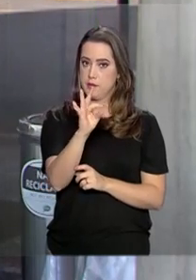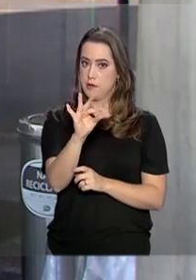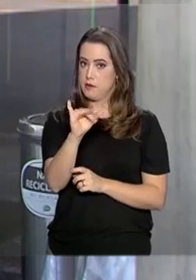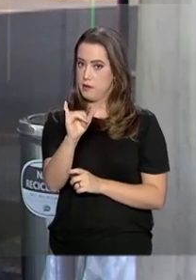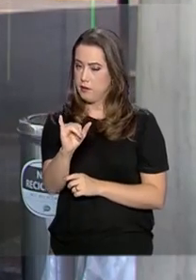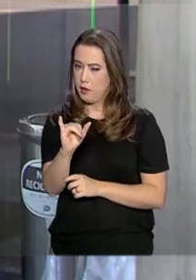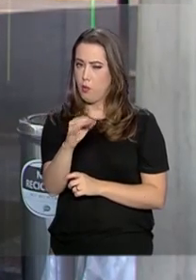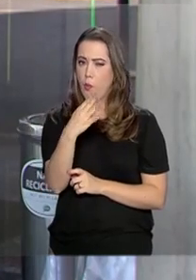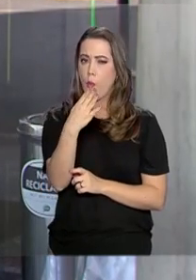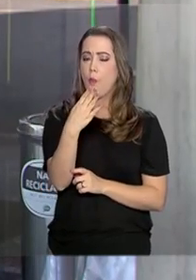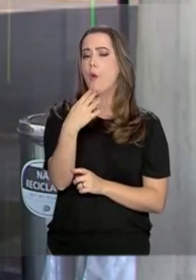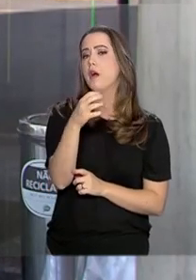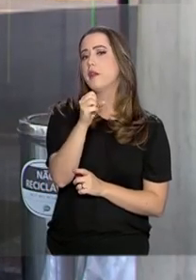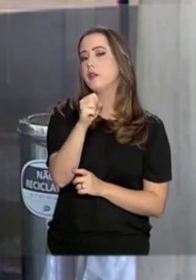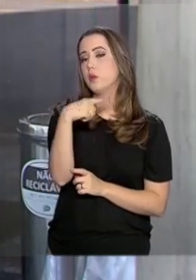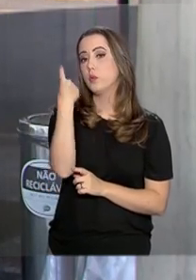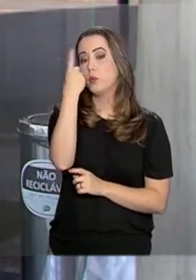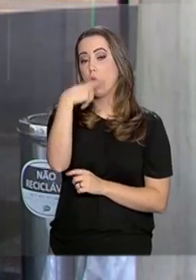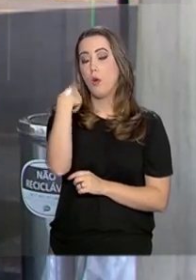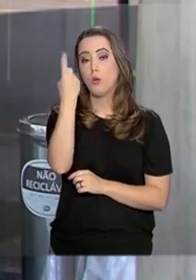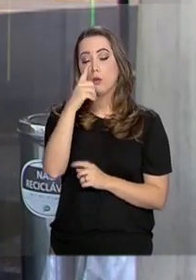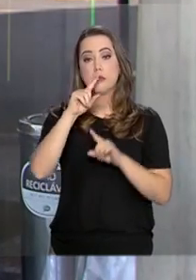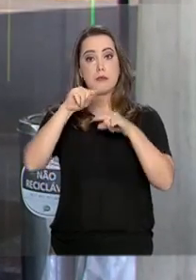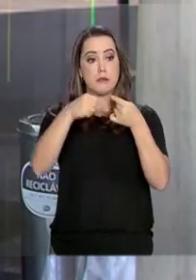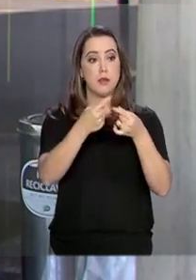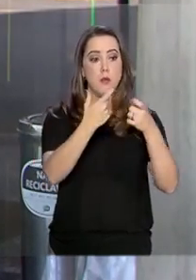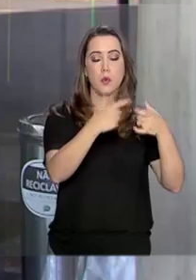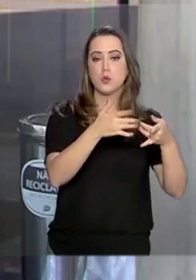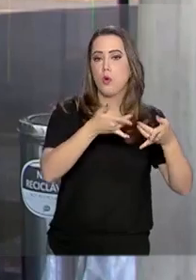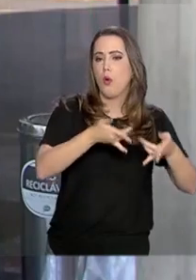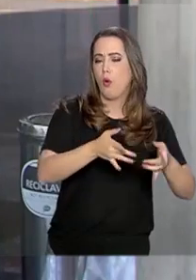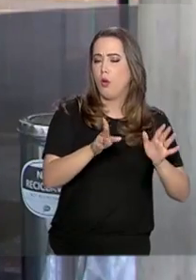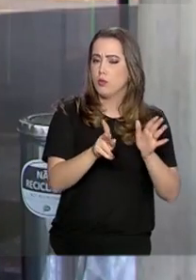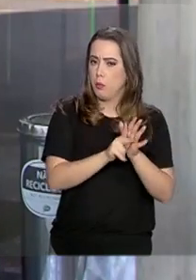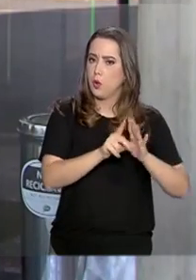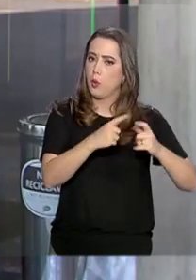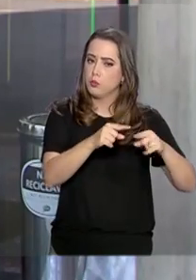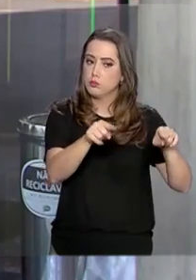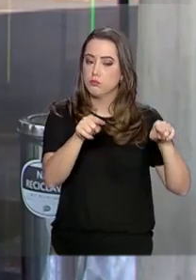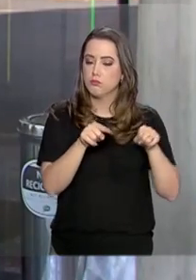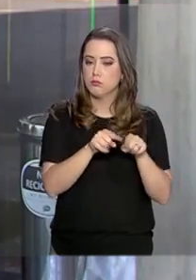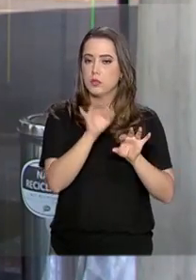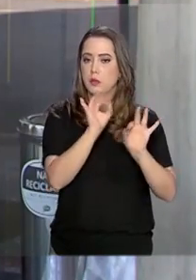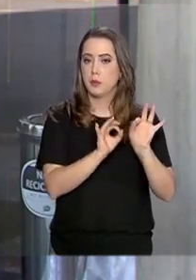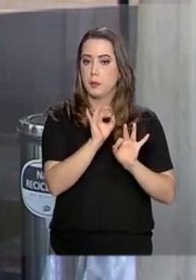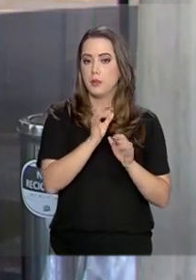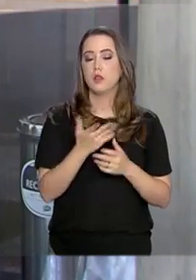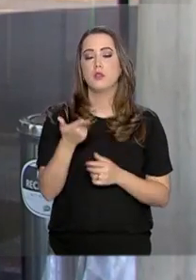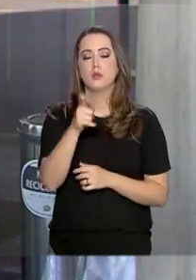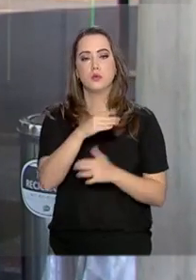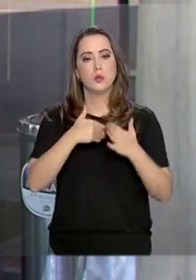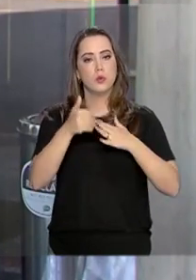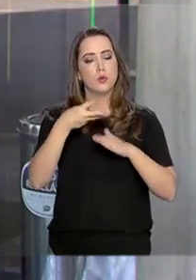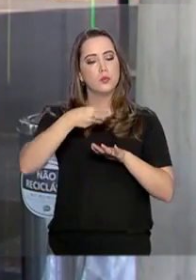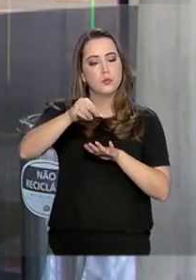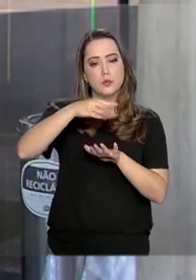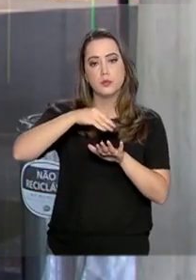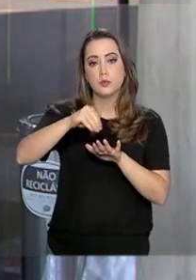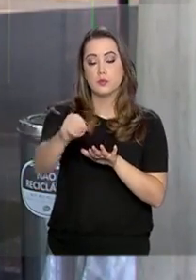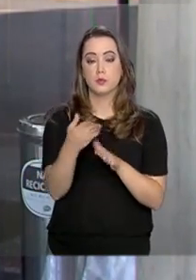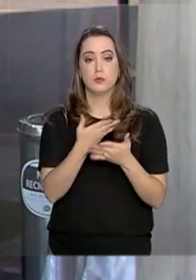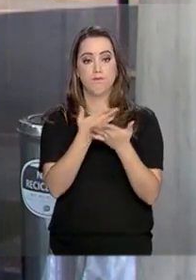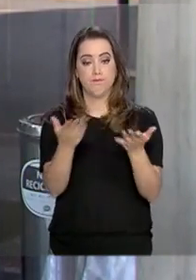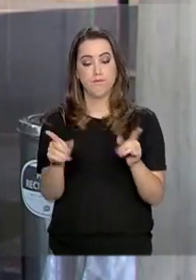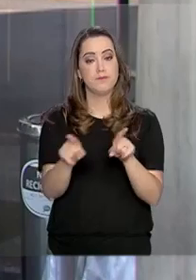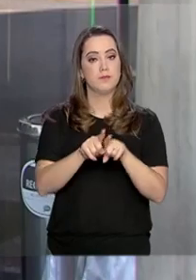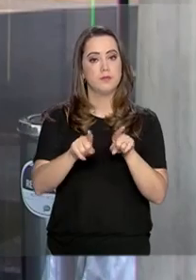de 48 horas e depois será encaminhado ao quarto. A gente volta a qualquer momento com mais informações